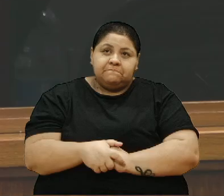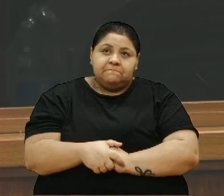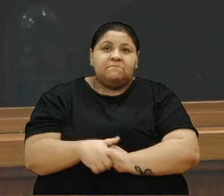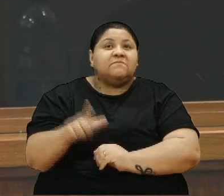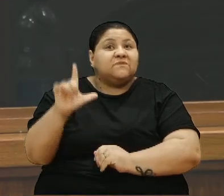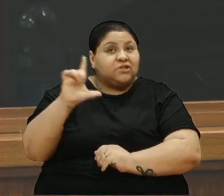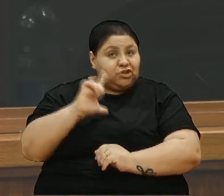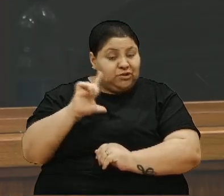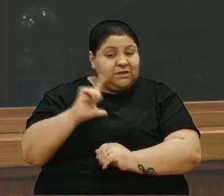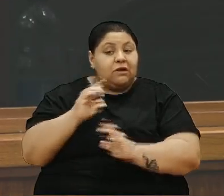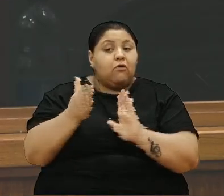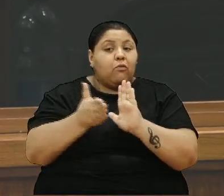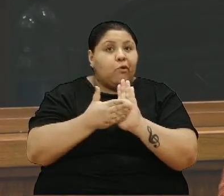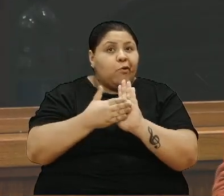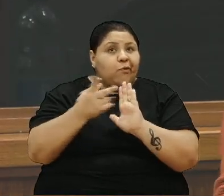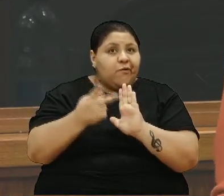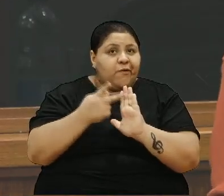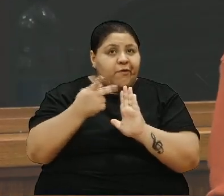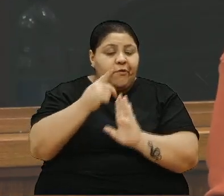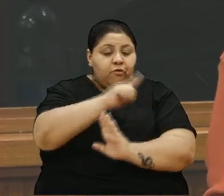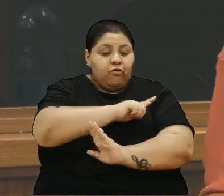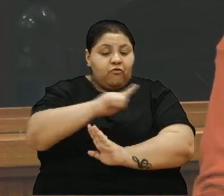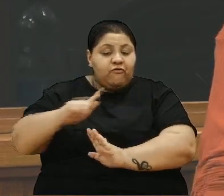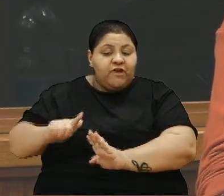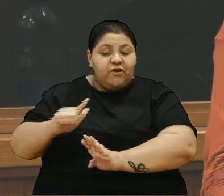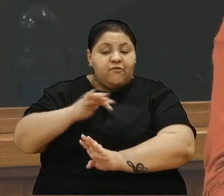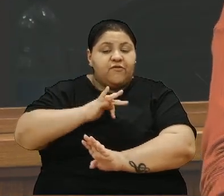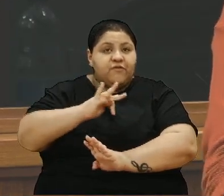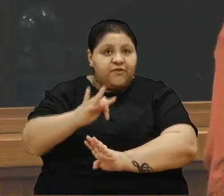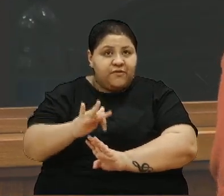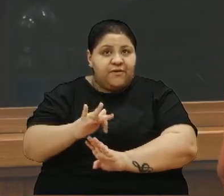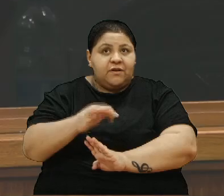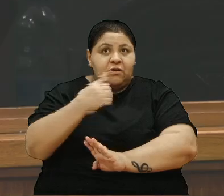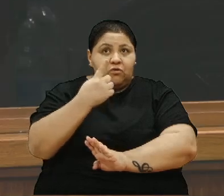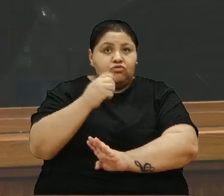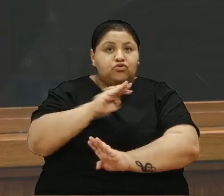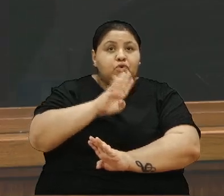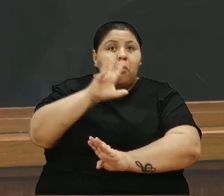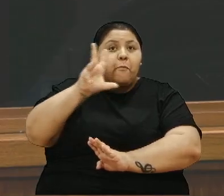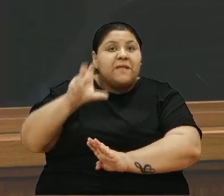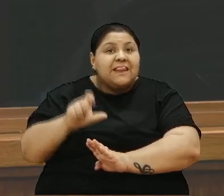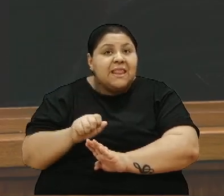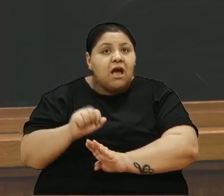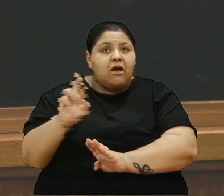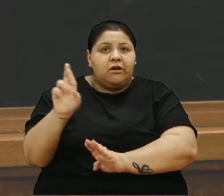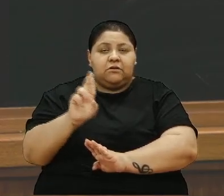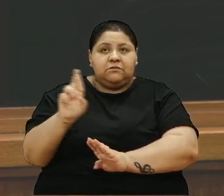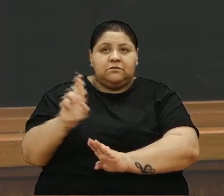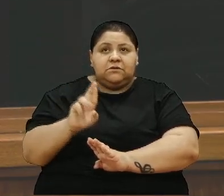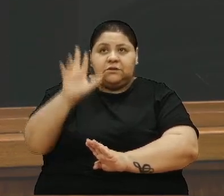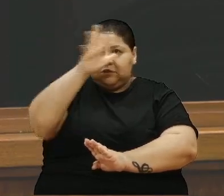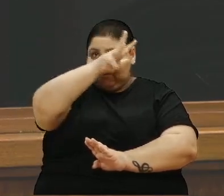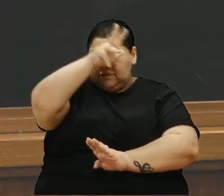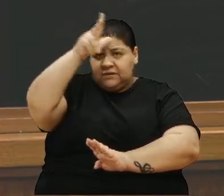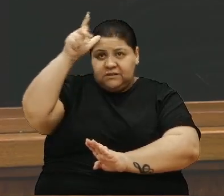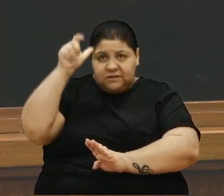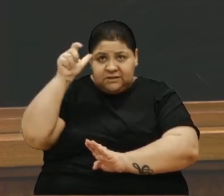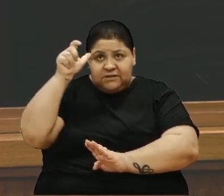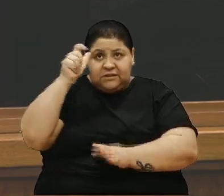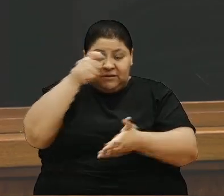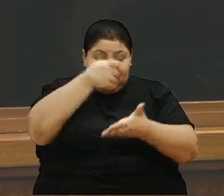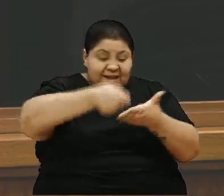tem um protocolo no governo federal de R$1 bilhão para os municípios, para quem assina